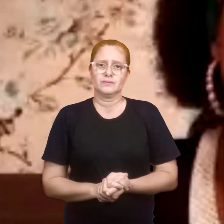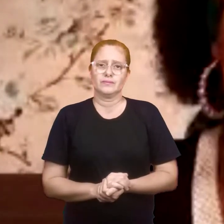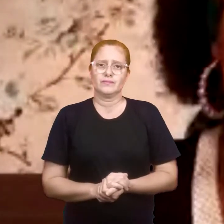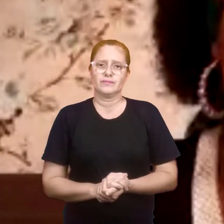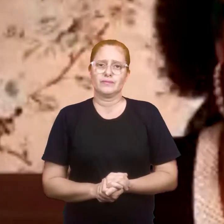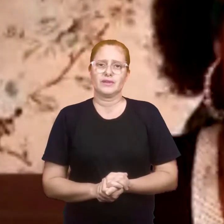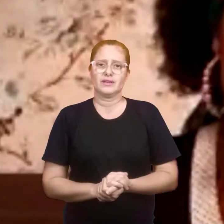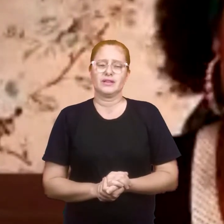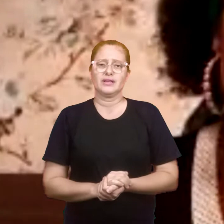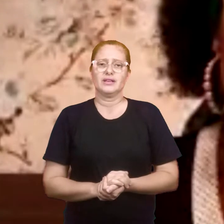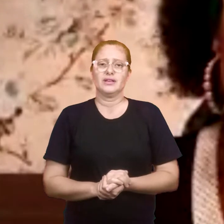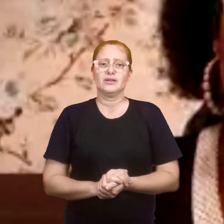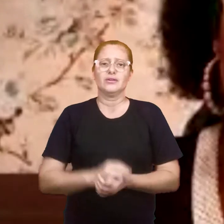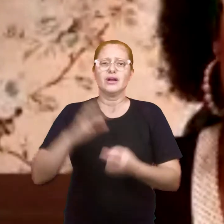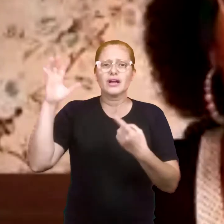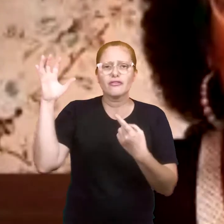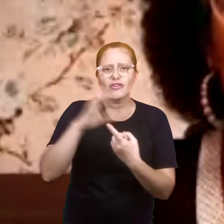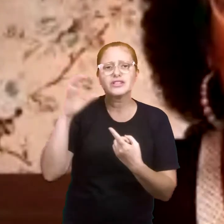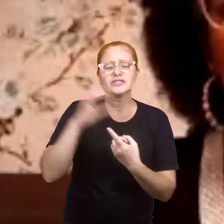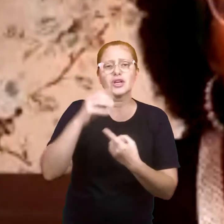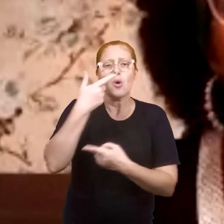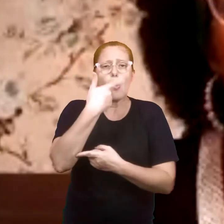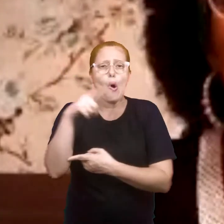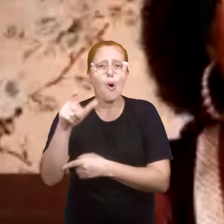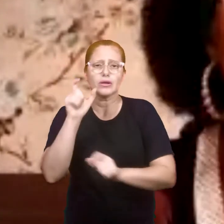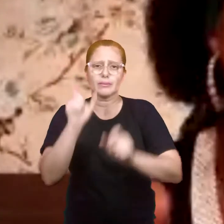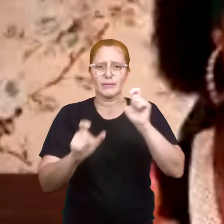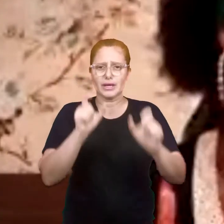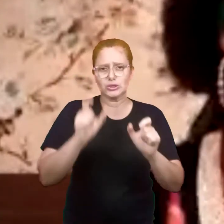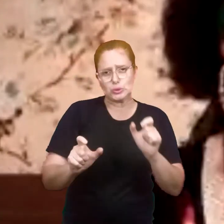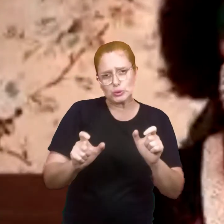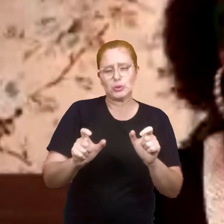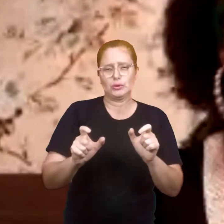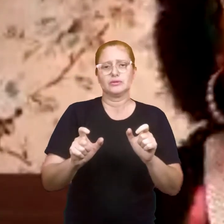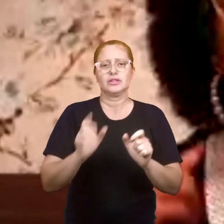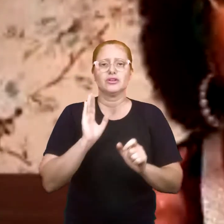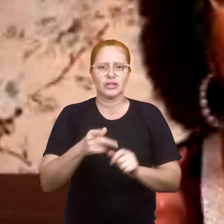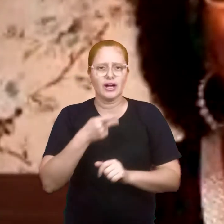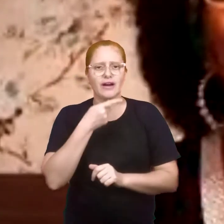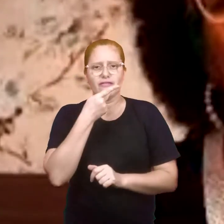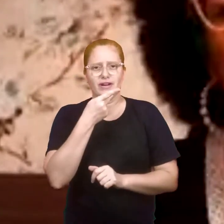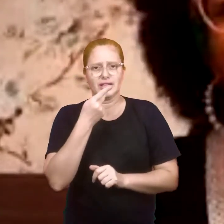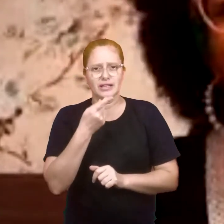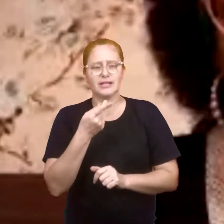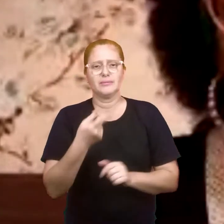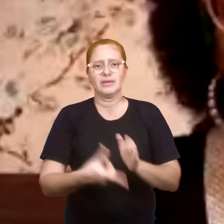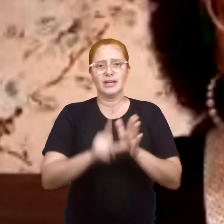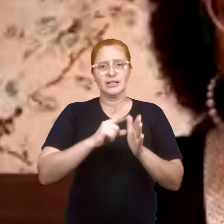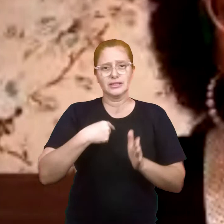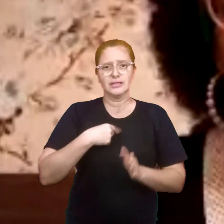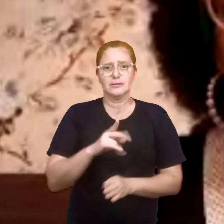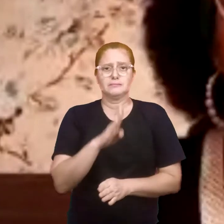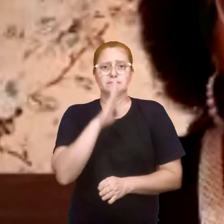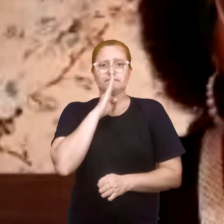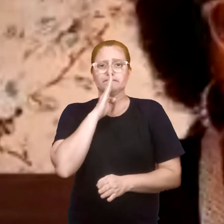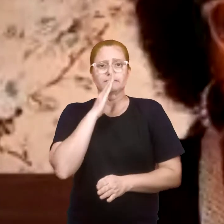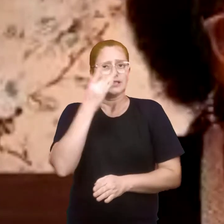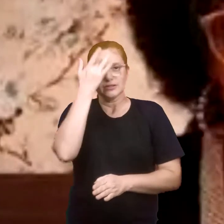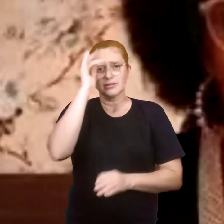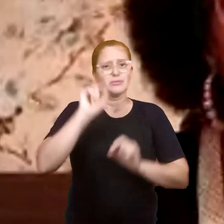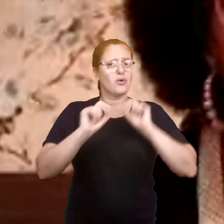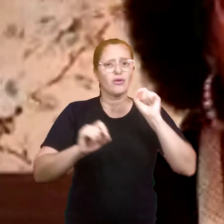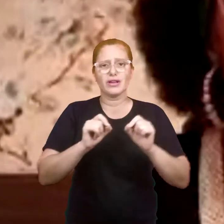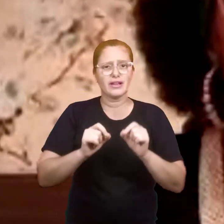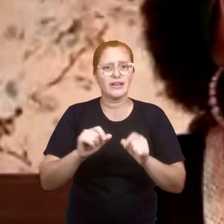eu inspire outras pessoas que, assim como eu disse lá no começo, se viram sem reação como eu me vi, que saibam o que